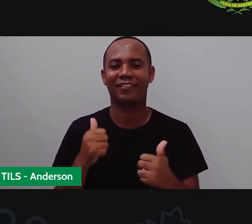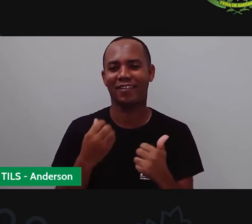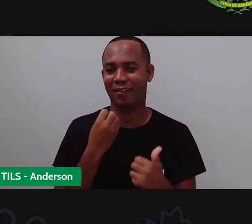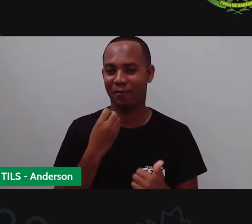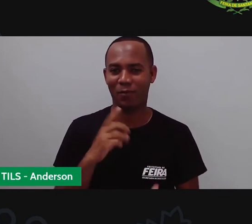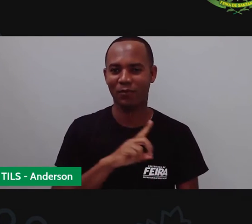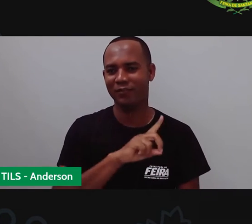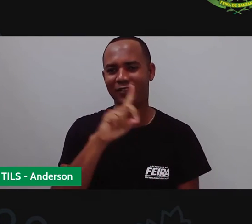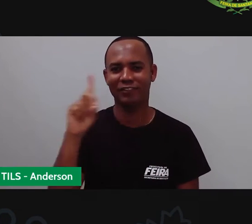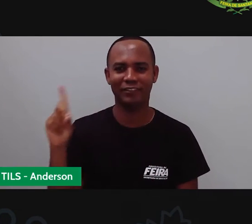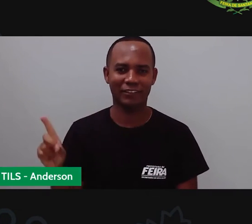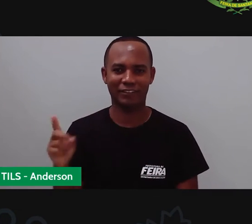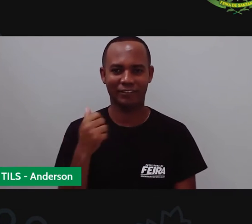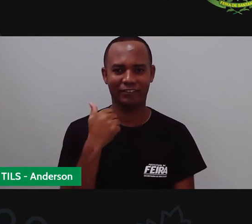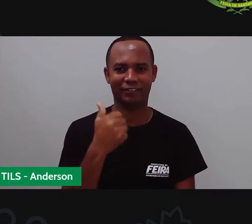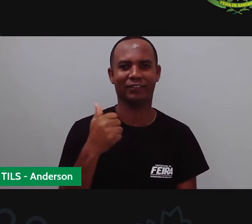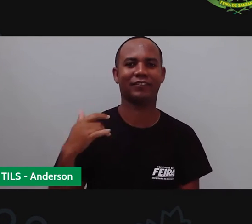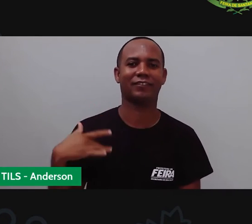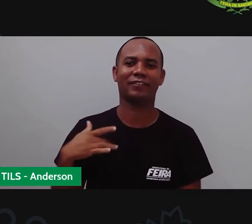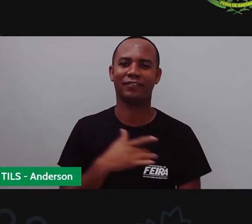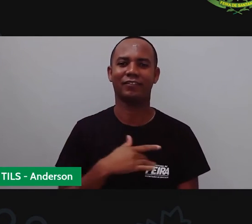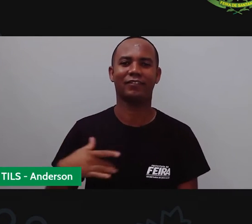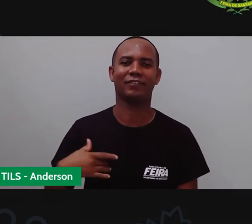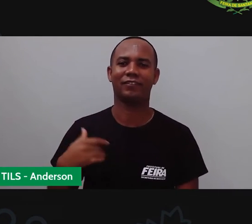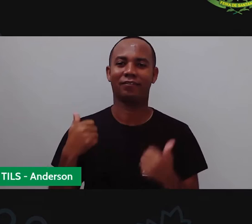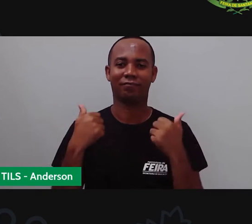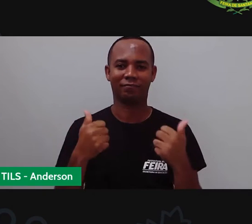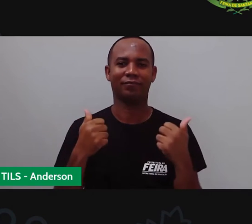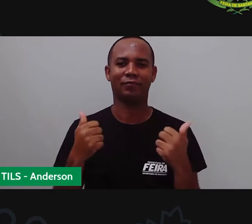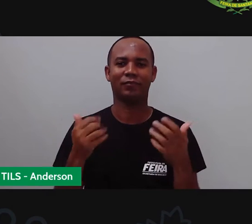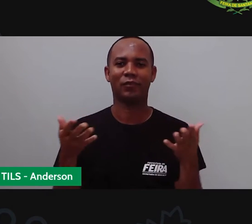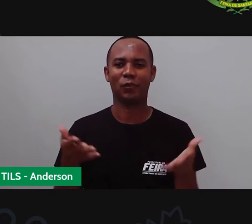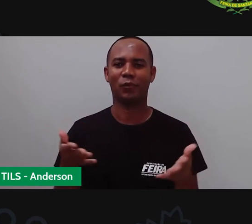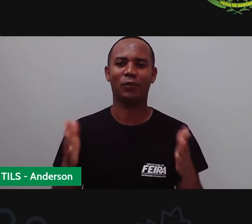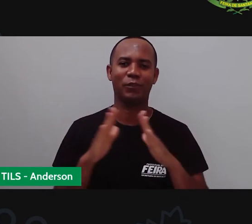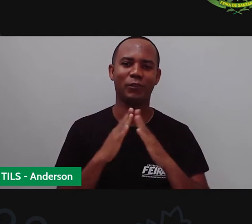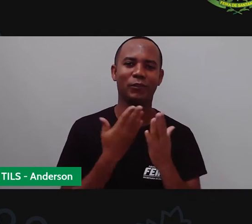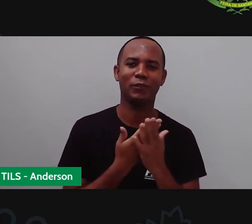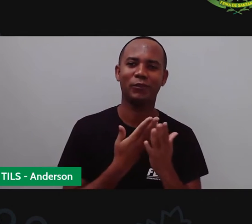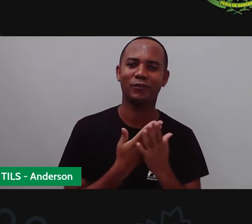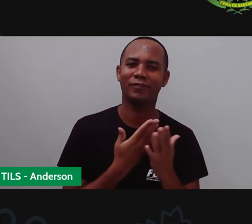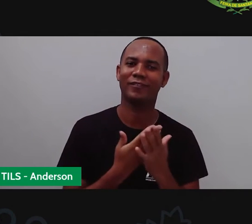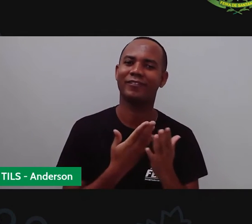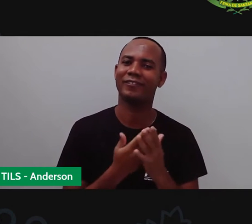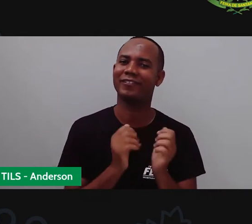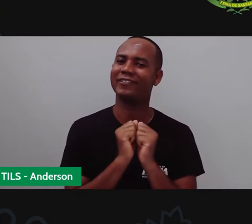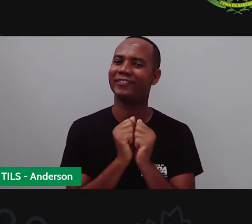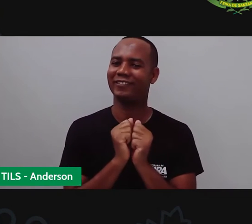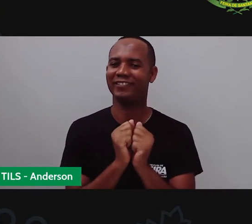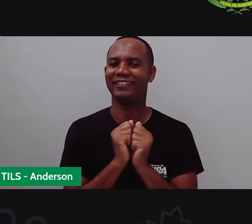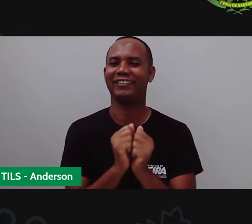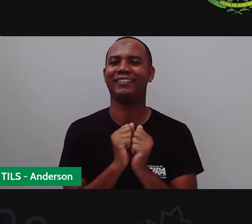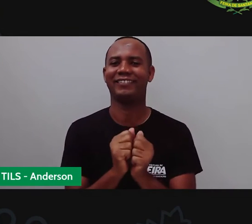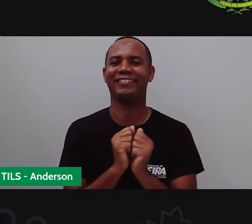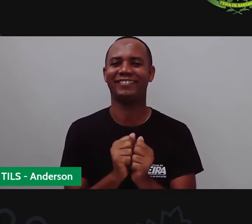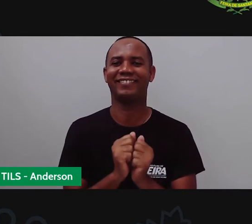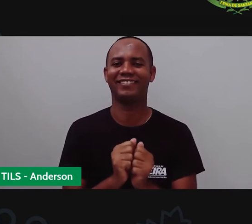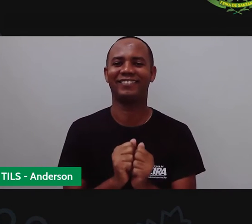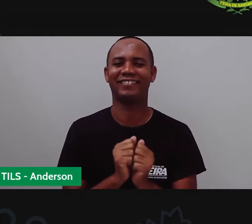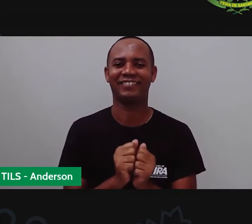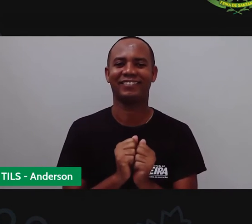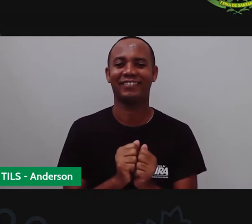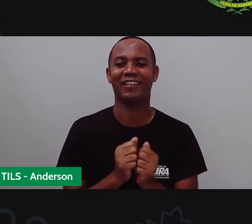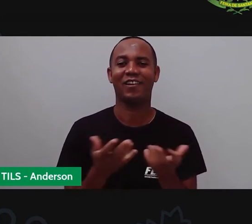como vocês estão mais uma aula aqui né pro Mary Anderson com você né